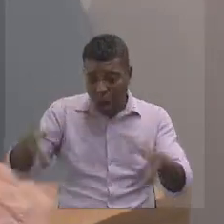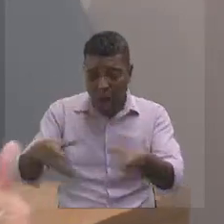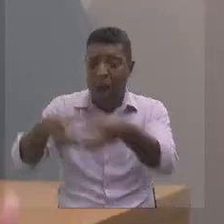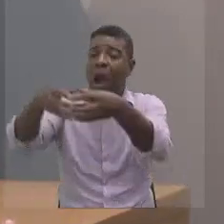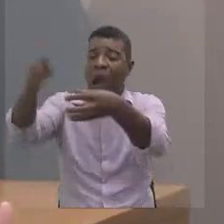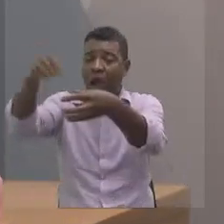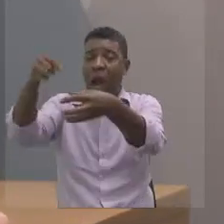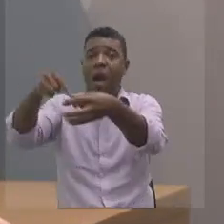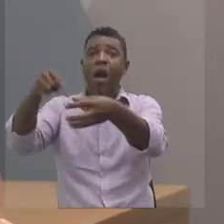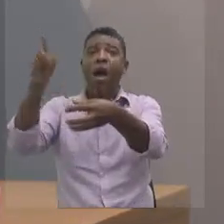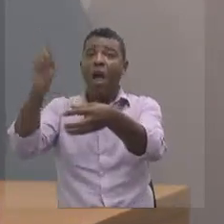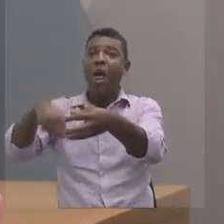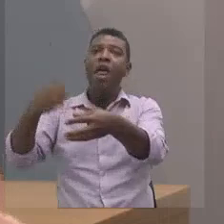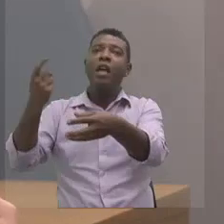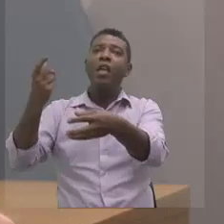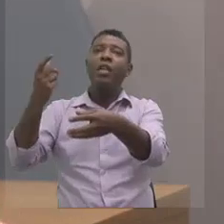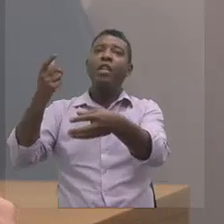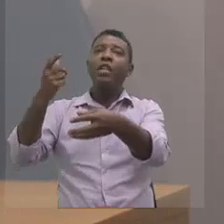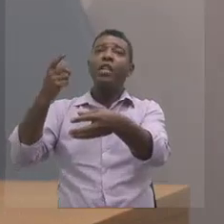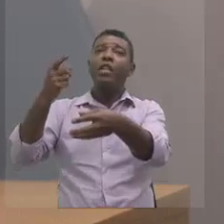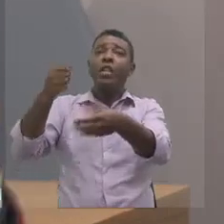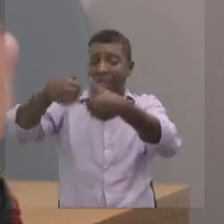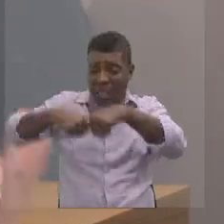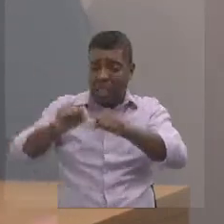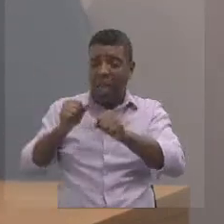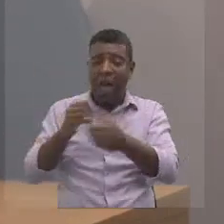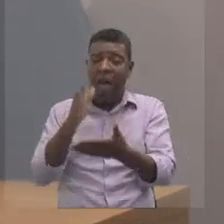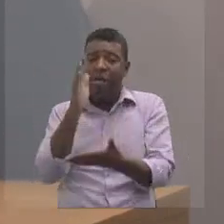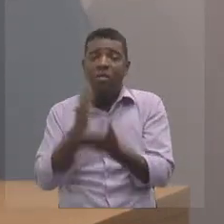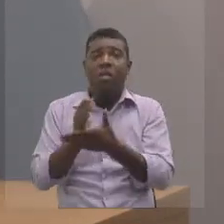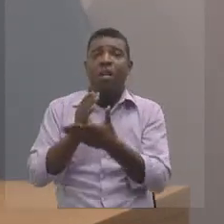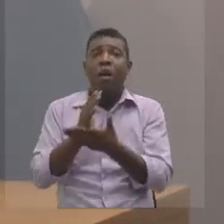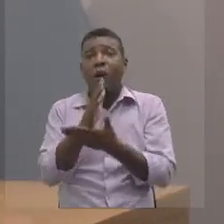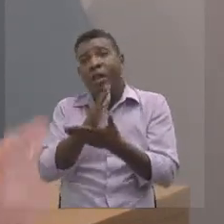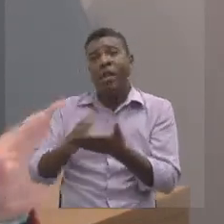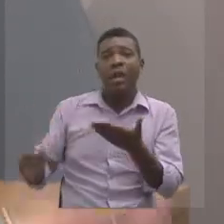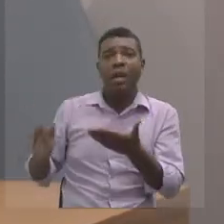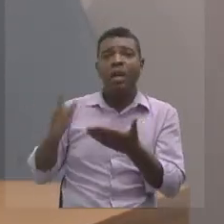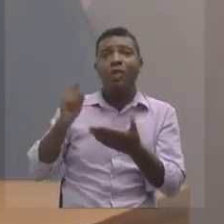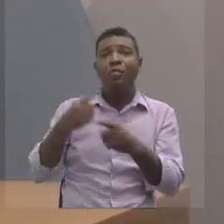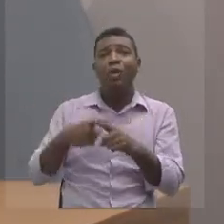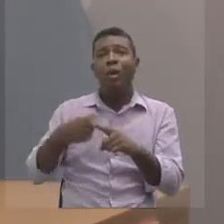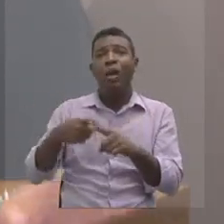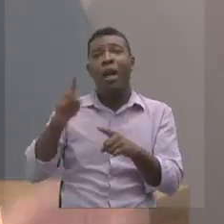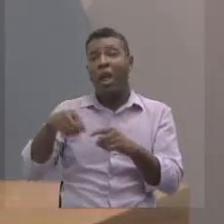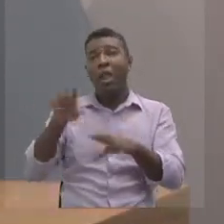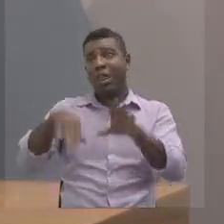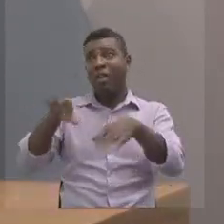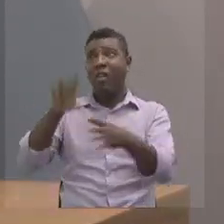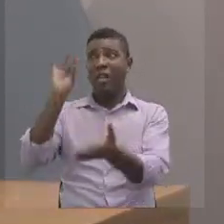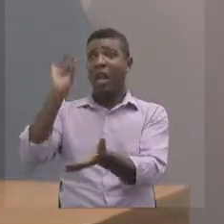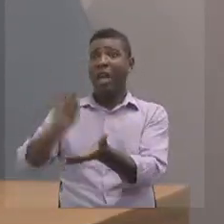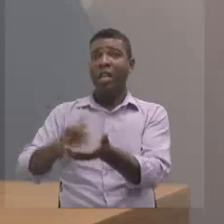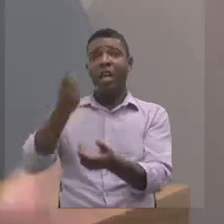privada do direito esse transporte porque ela não consegue custear o transporte pode não ser a realidade da gente que tá nessa sala mas é a realidade